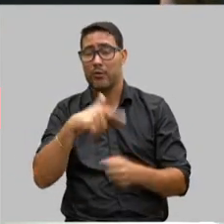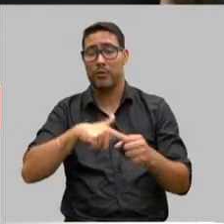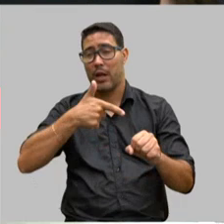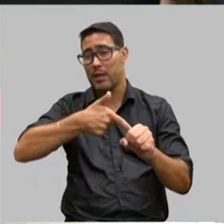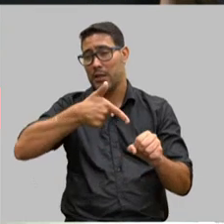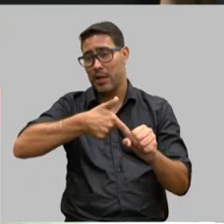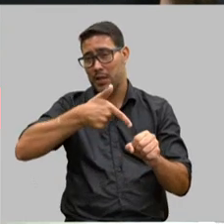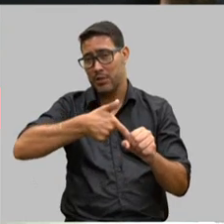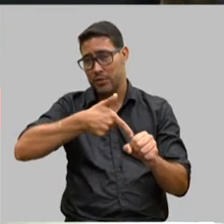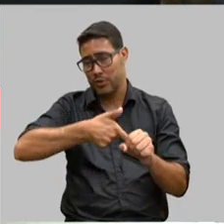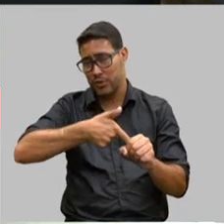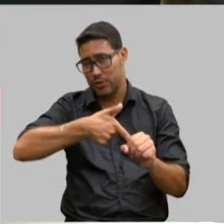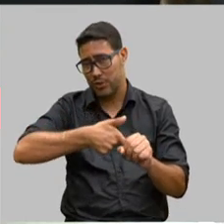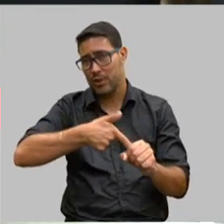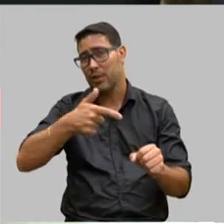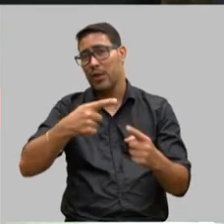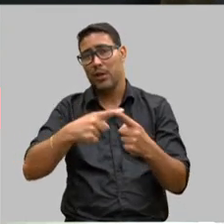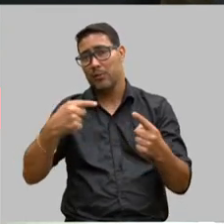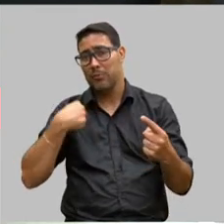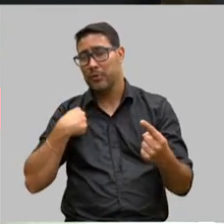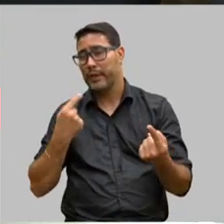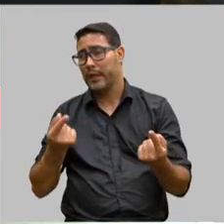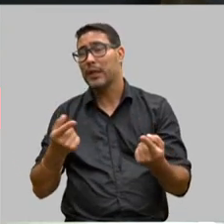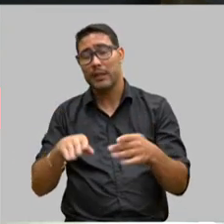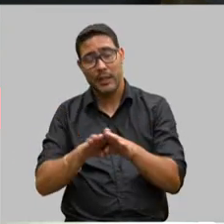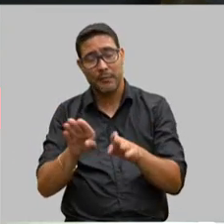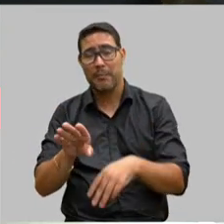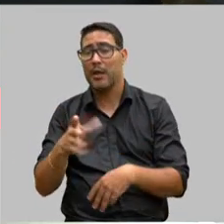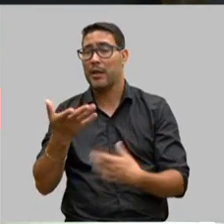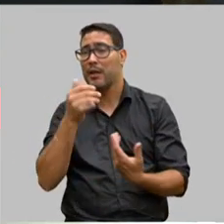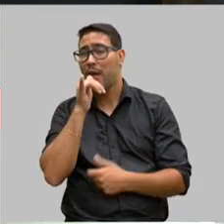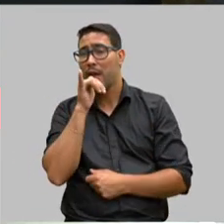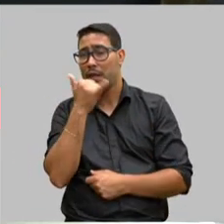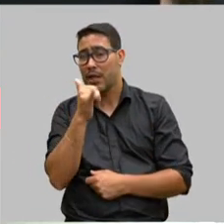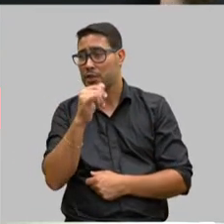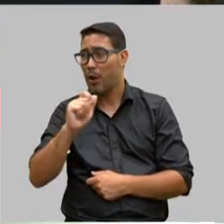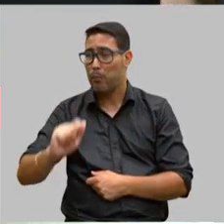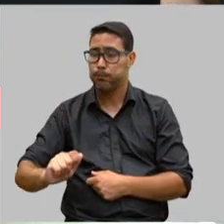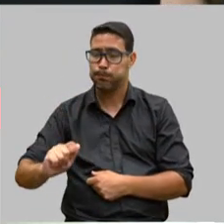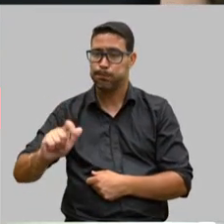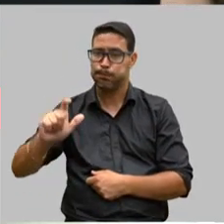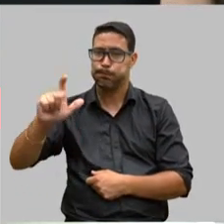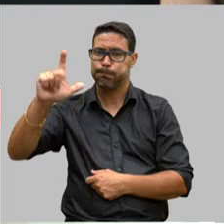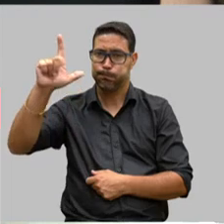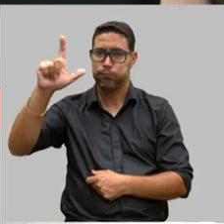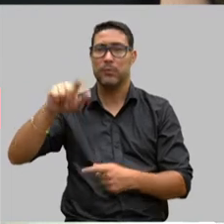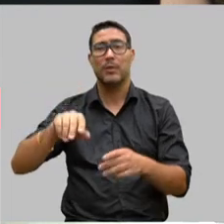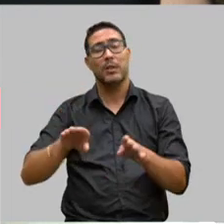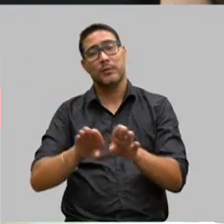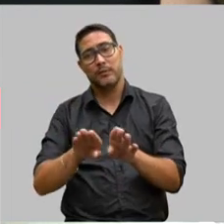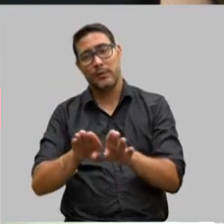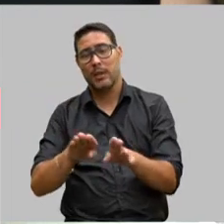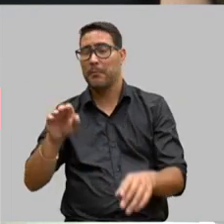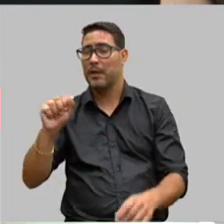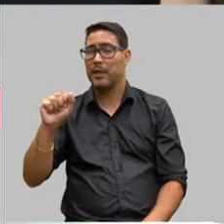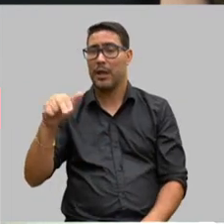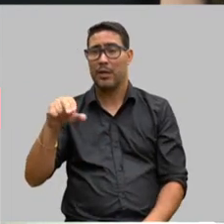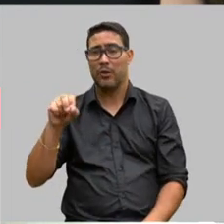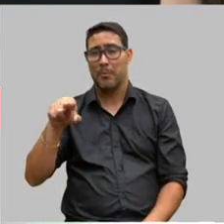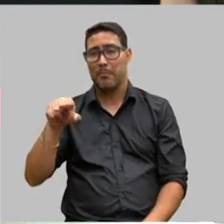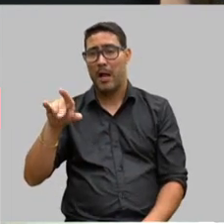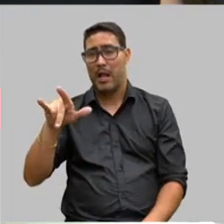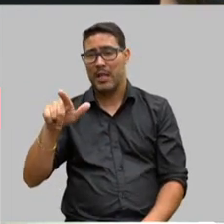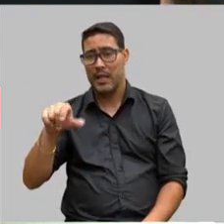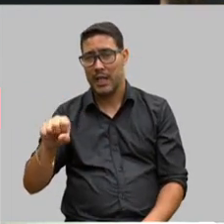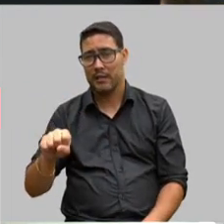aí acionam-se as térmicas. Isso gera anomalias, alterações nos ciclos das culturas.